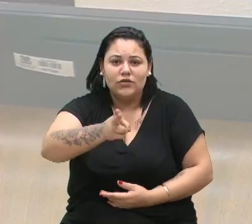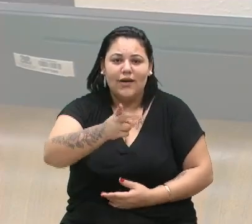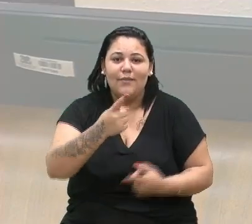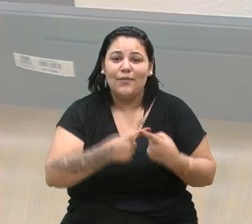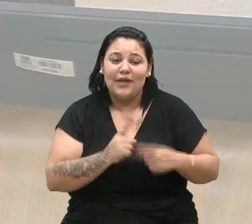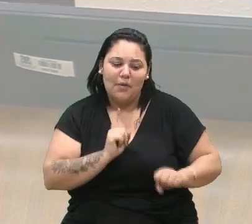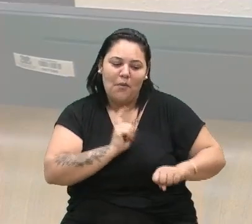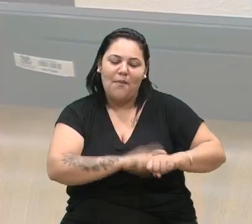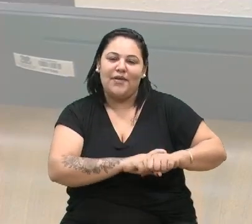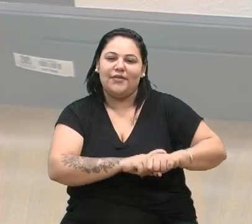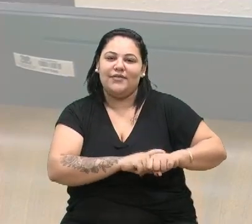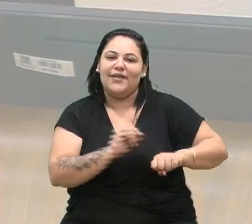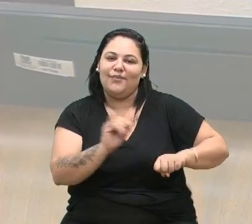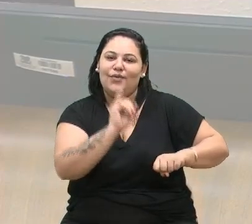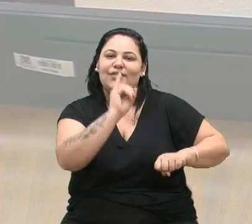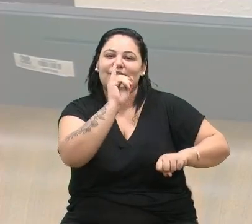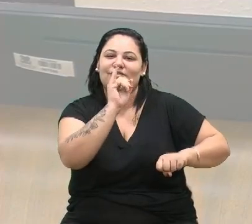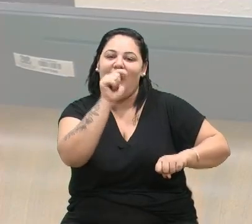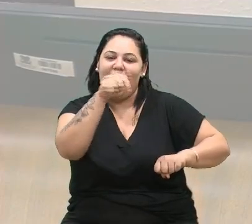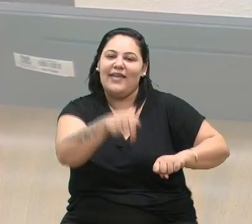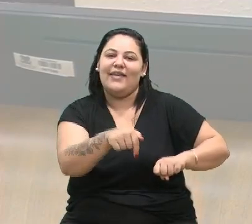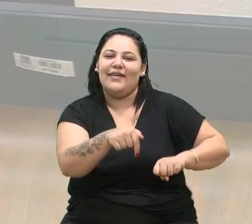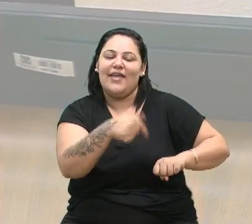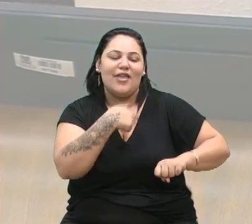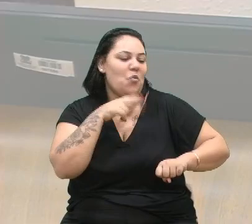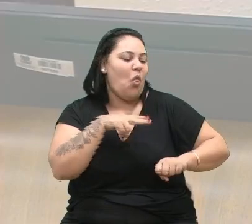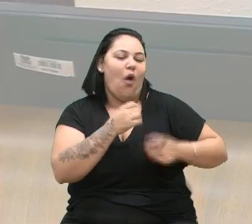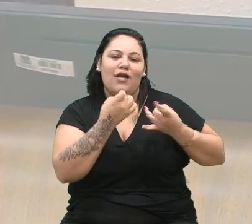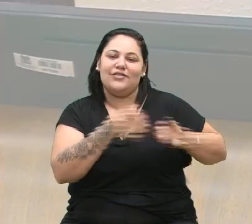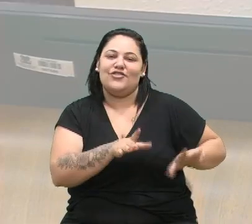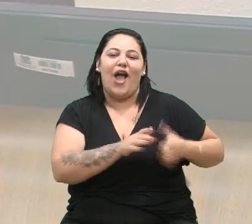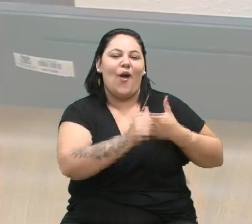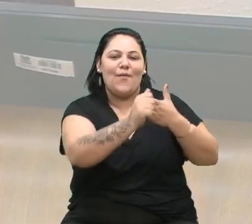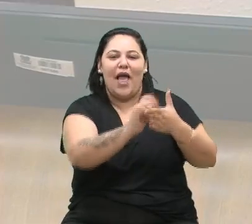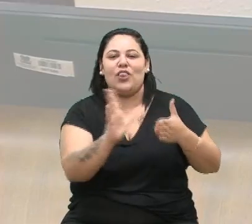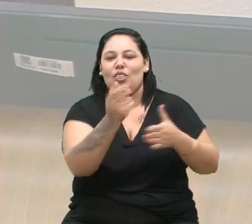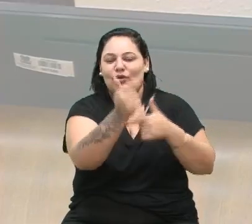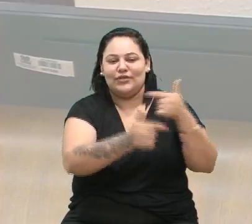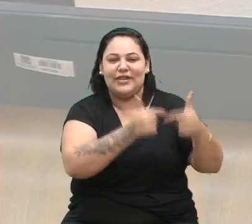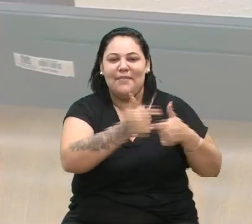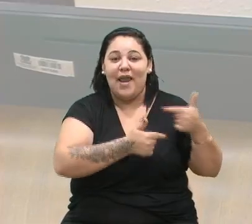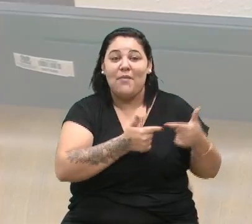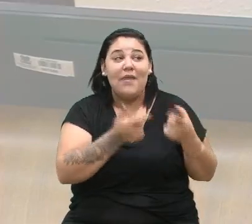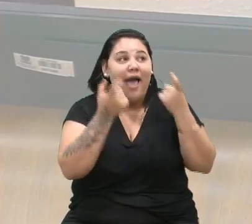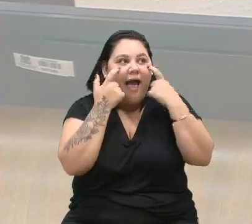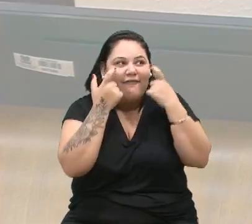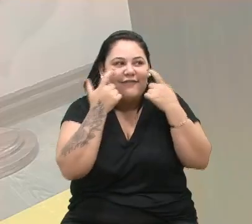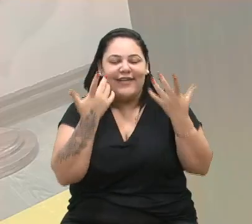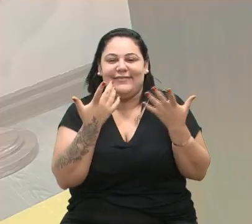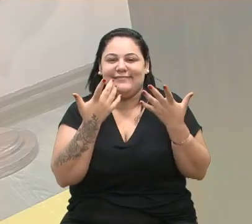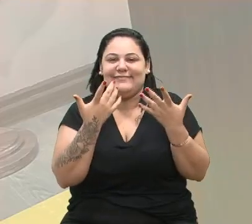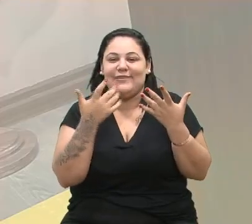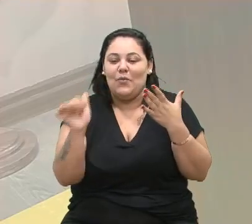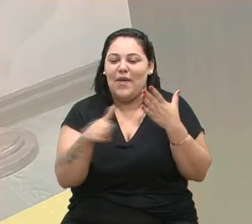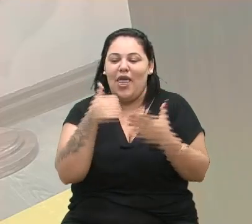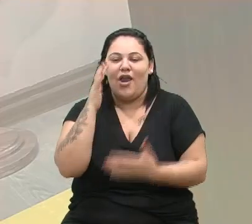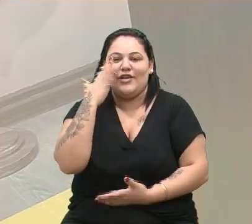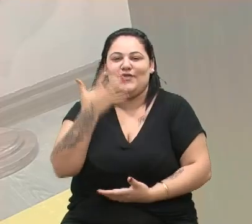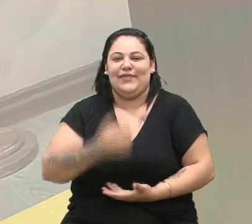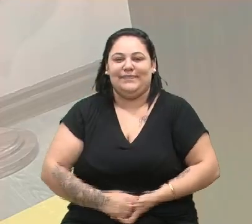momento, mais um momento importantíssimo, mas que a gente não vai desistir de acompanhar para ver uma situação efetivamente resolvida.